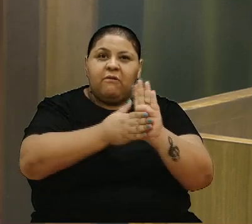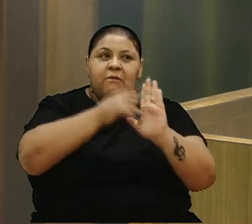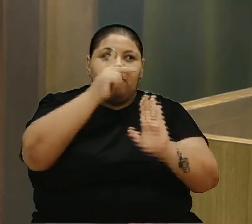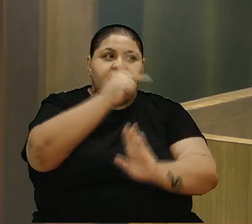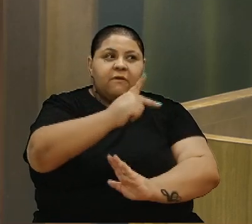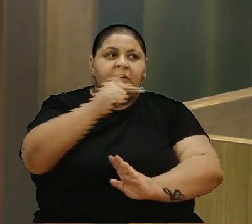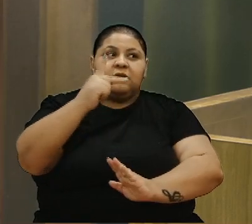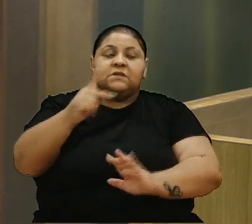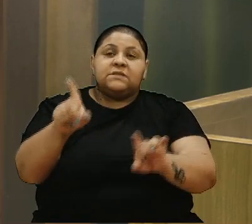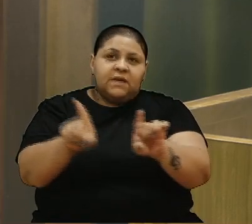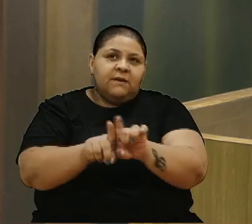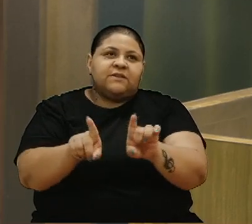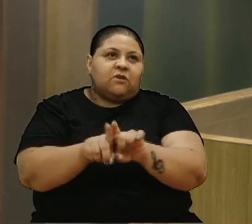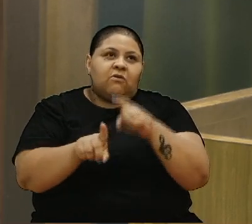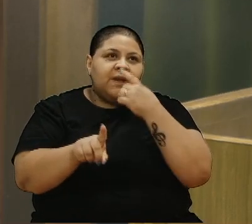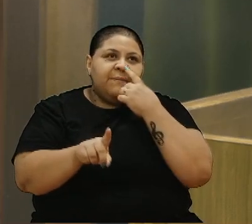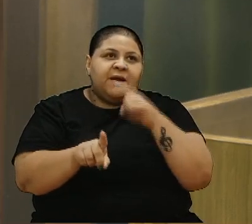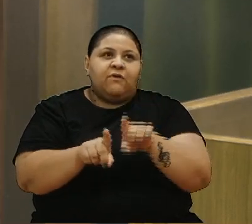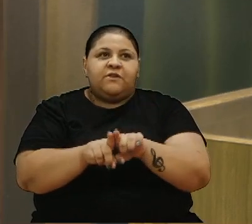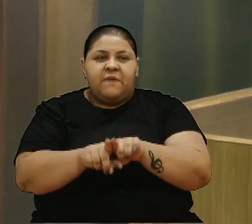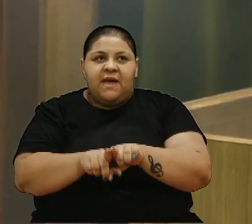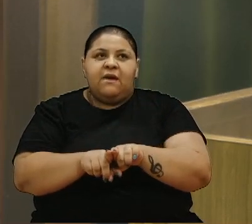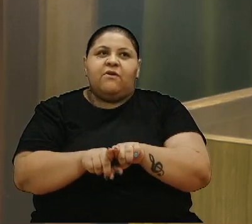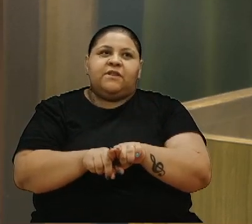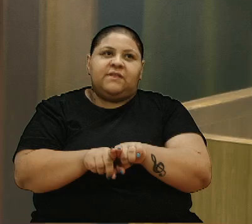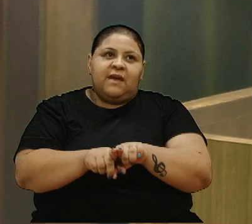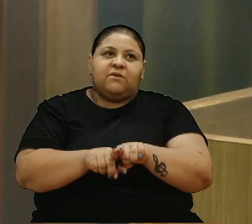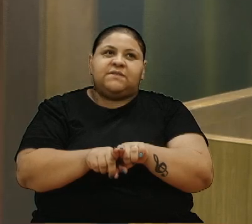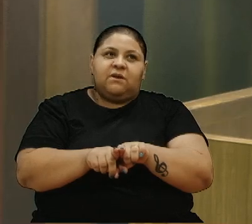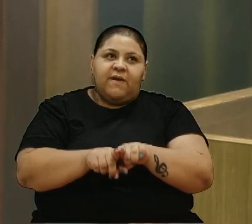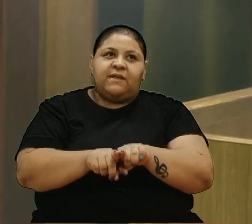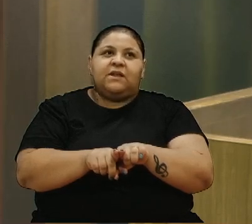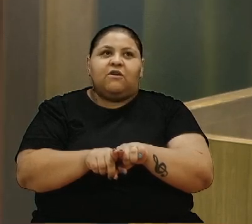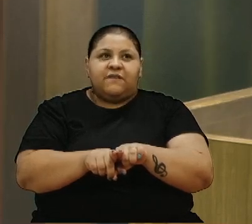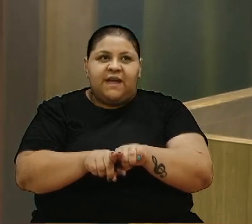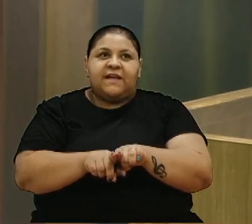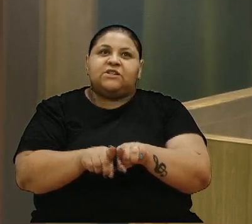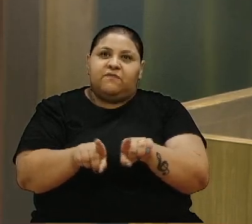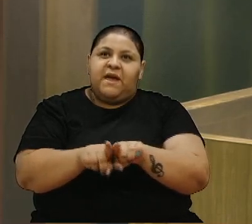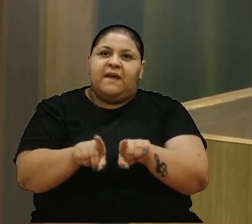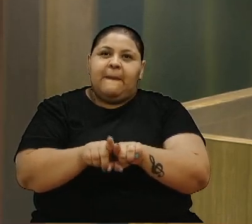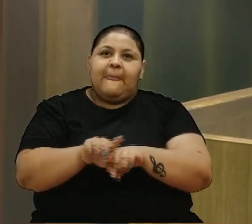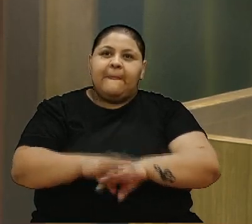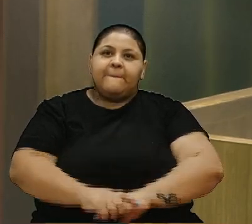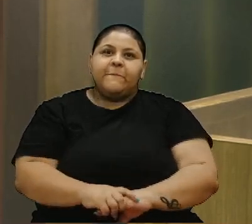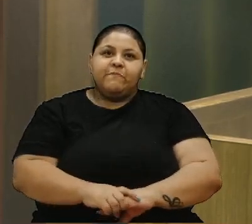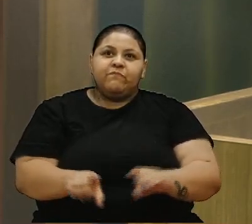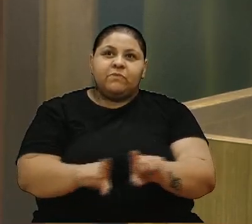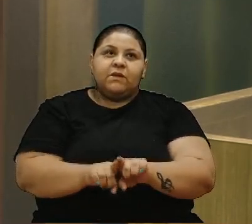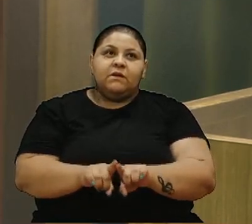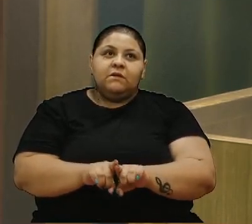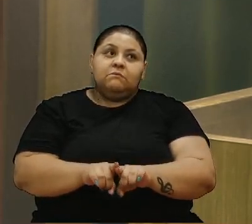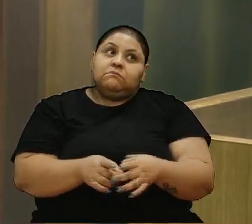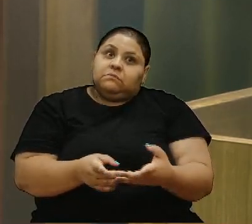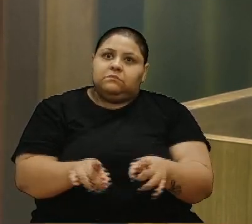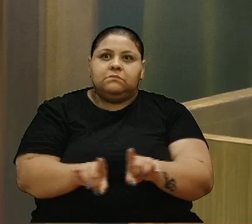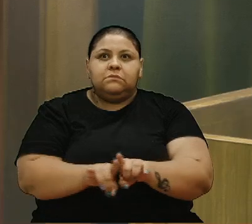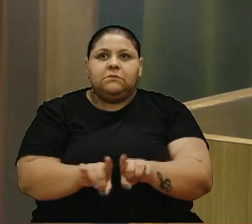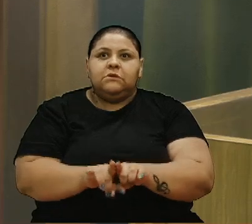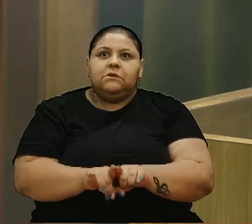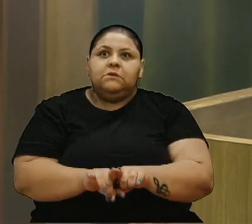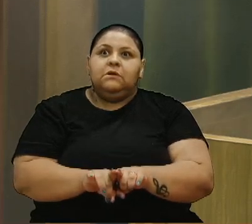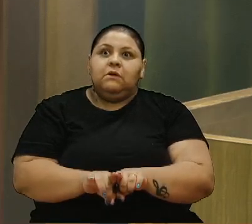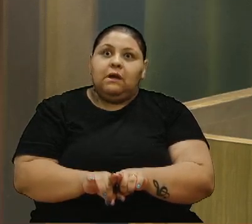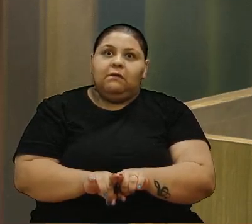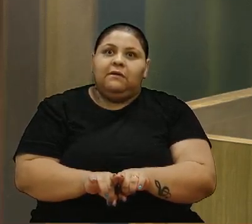da educação infantil, que não vai resolver o nosso problema, vai, numa visão de gestão,